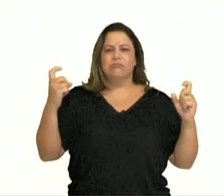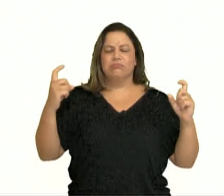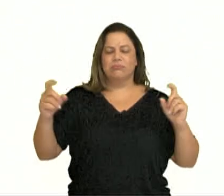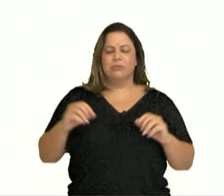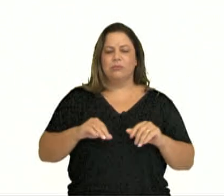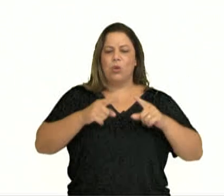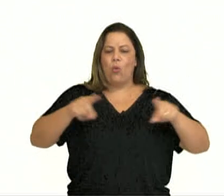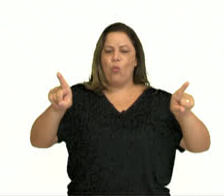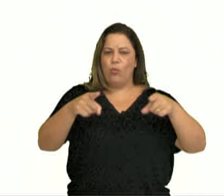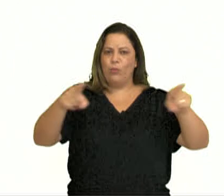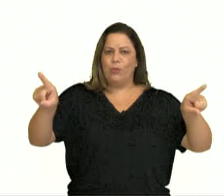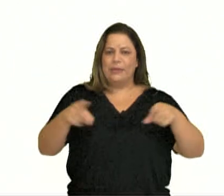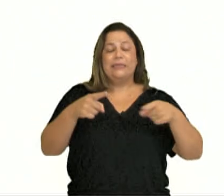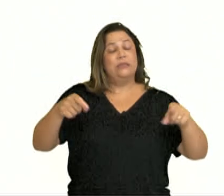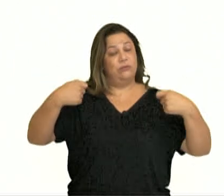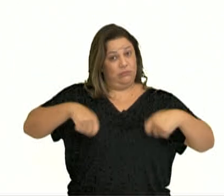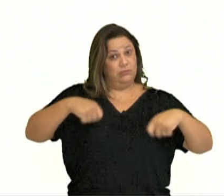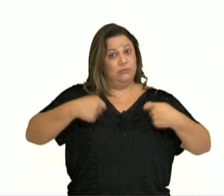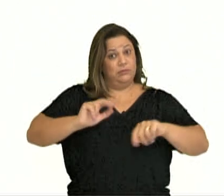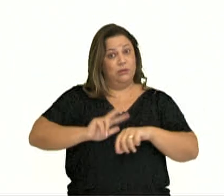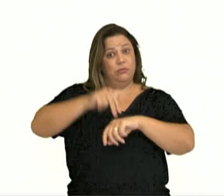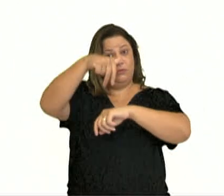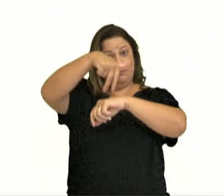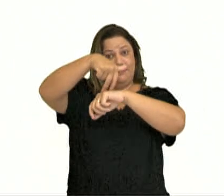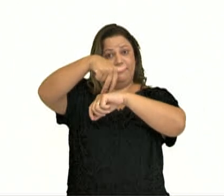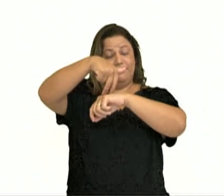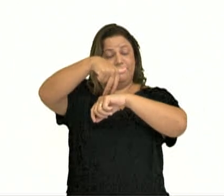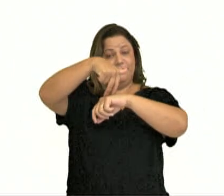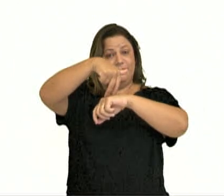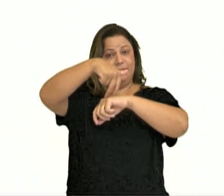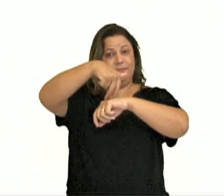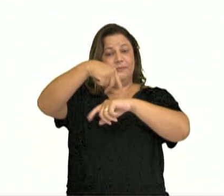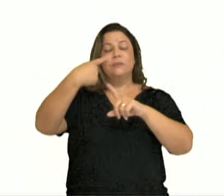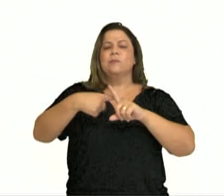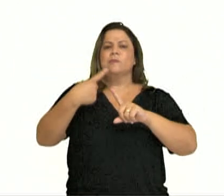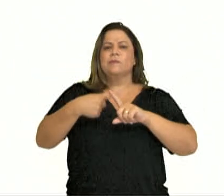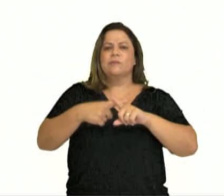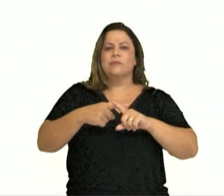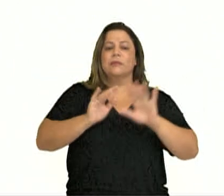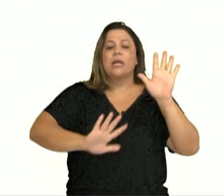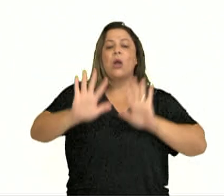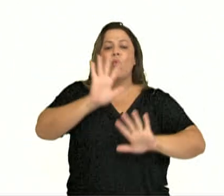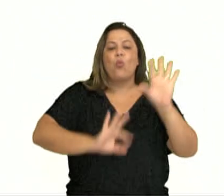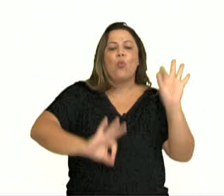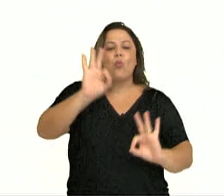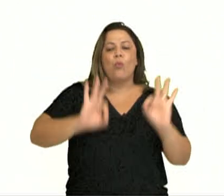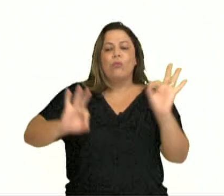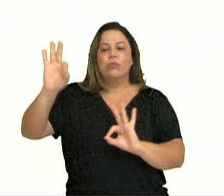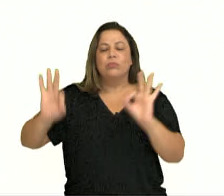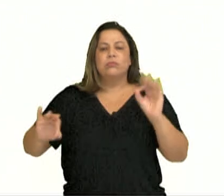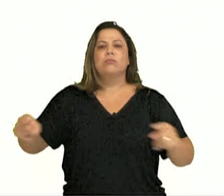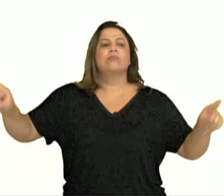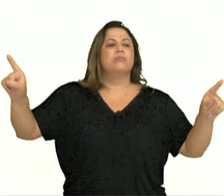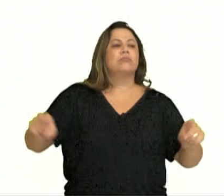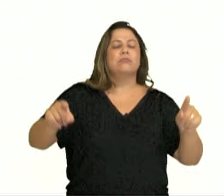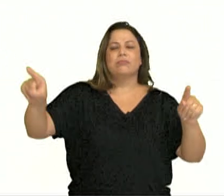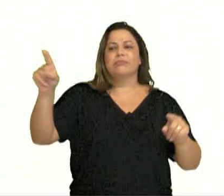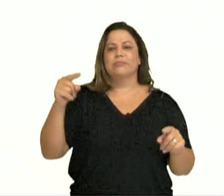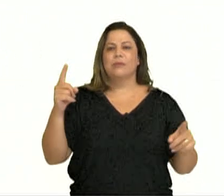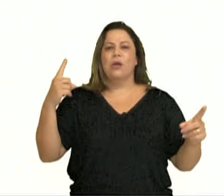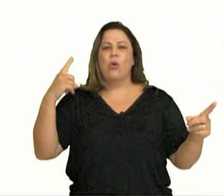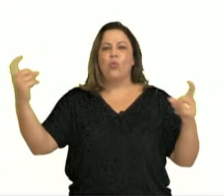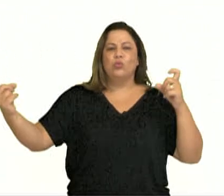é necessário o maestro. Sabe por quê? Porque ele cuida da dinâmica e o andamento indicado na